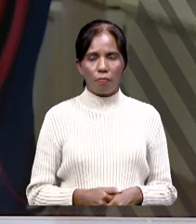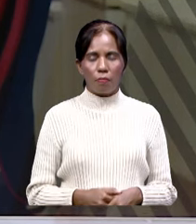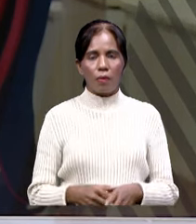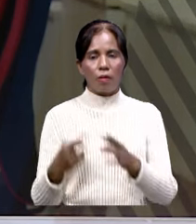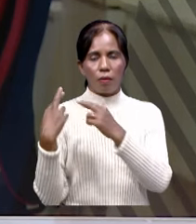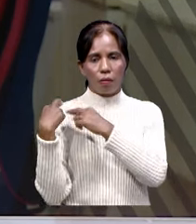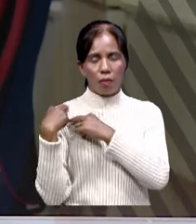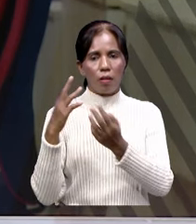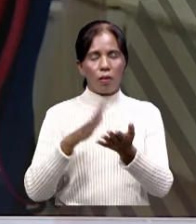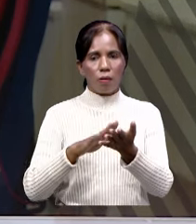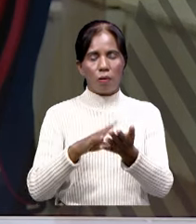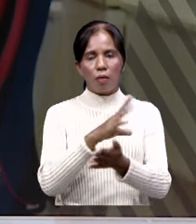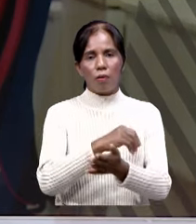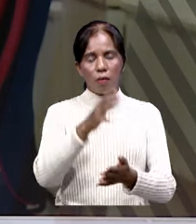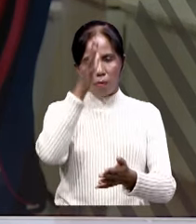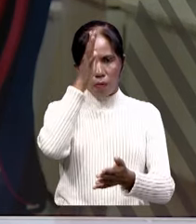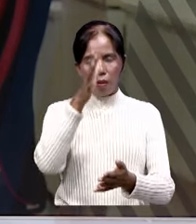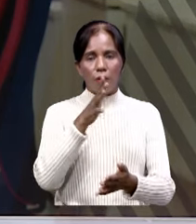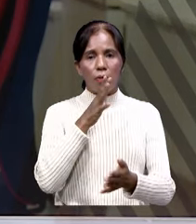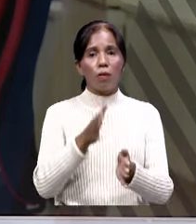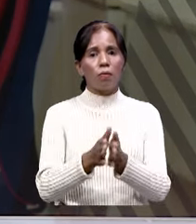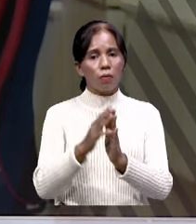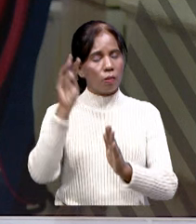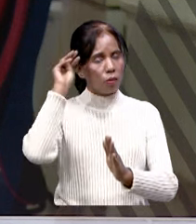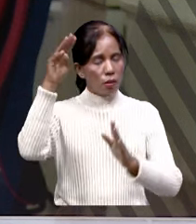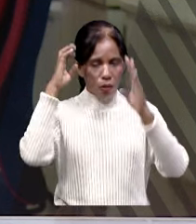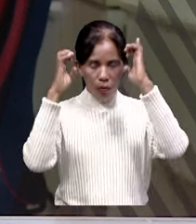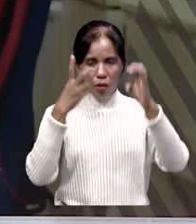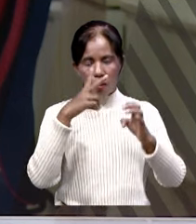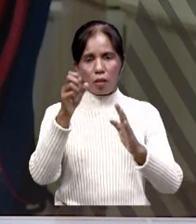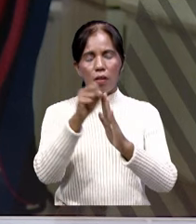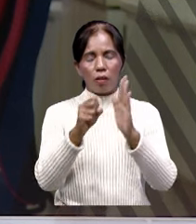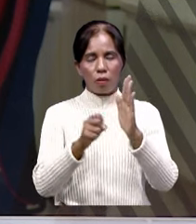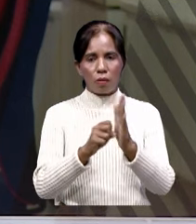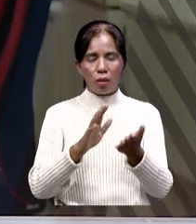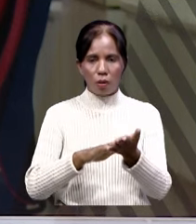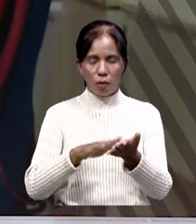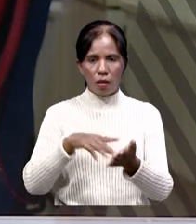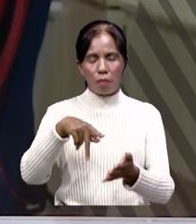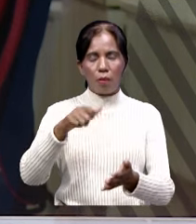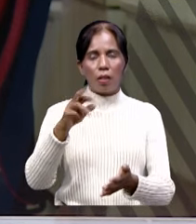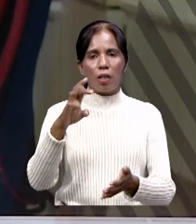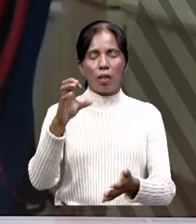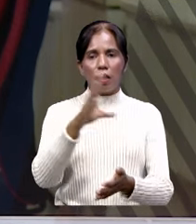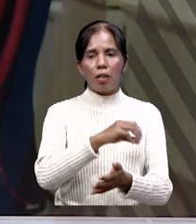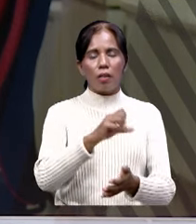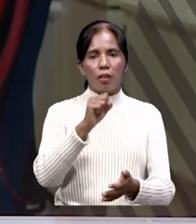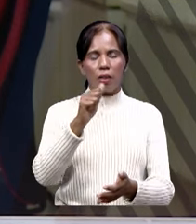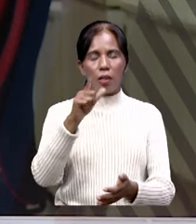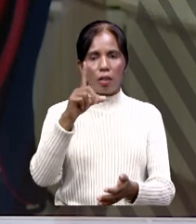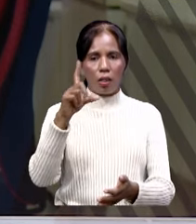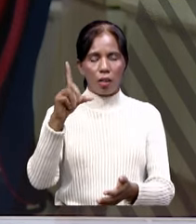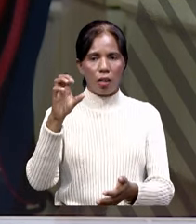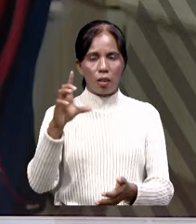Responsável da escola no Inan Aman, Russo Ministério da Educação, ato resolve o estatuto da escola paralelo, secundário geral Salele, também se